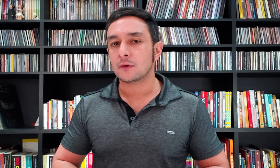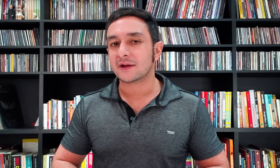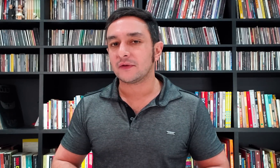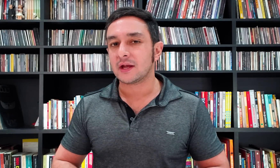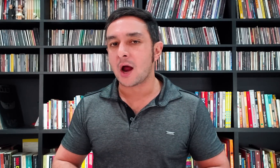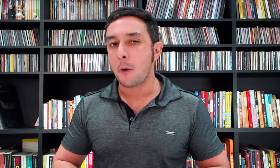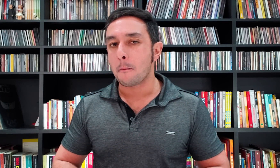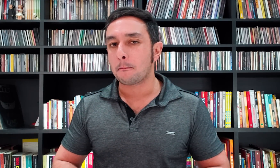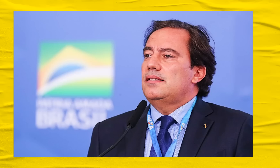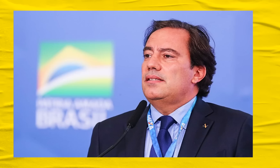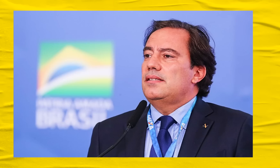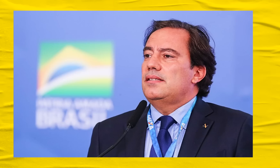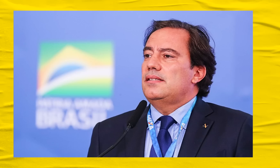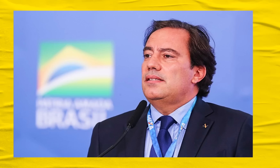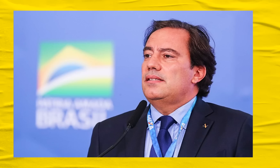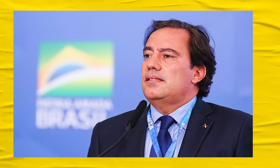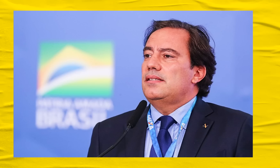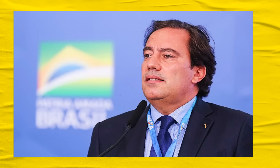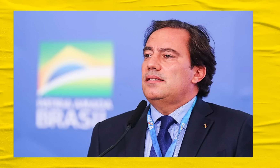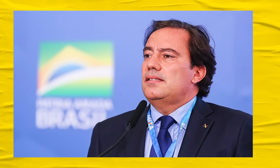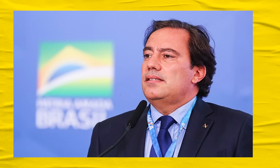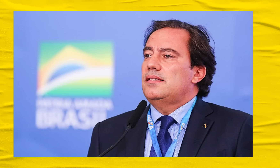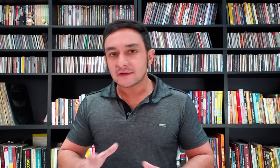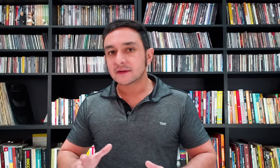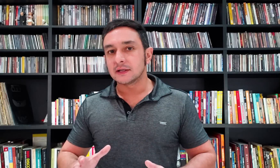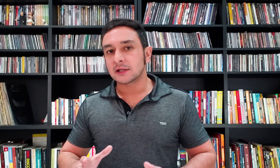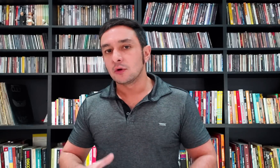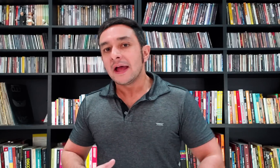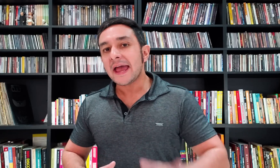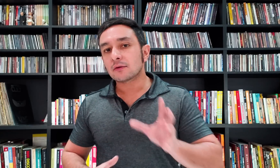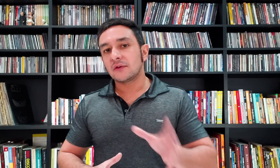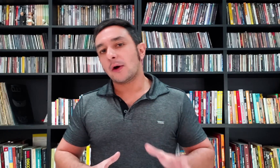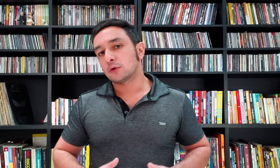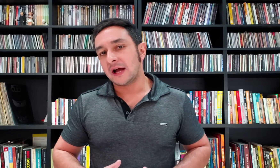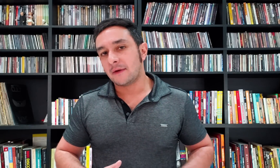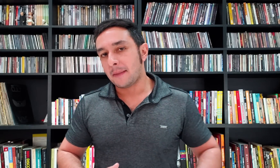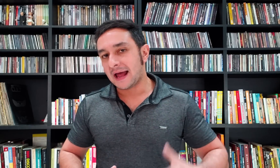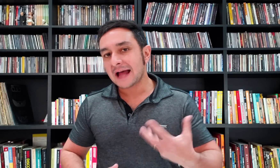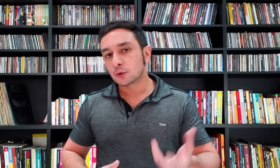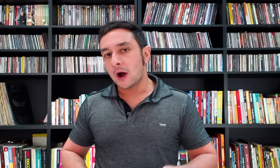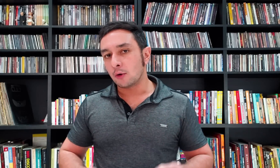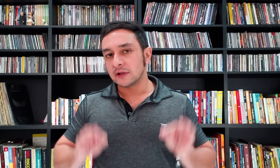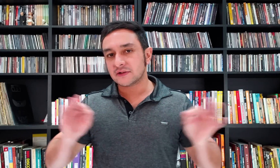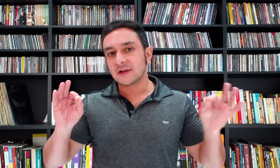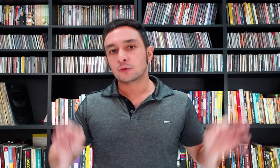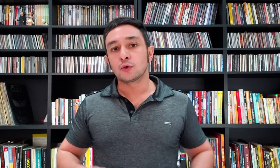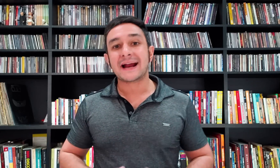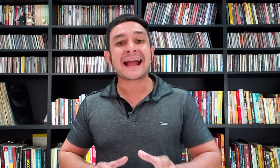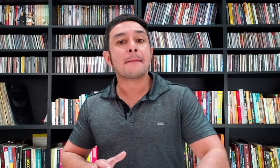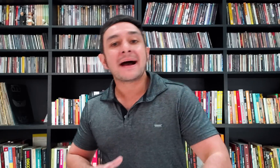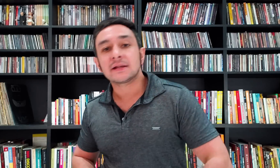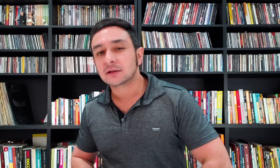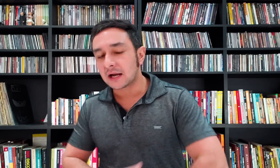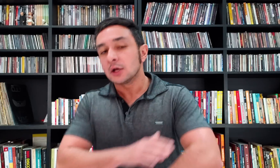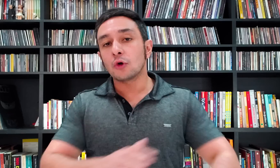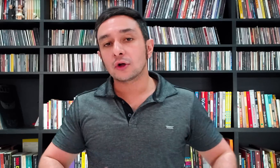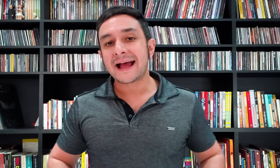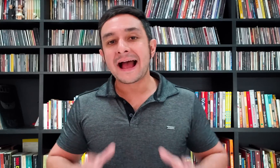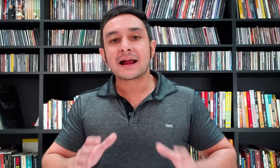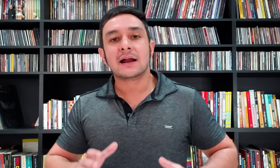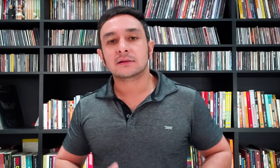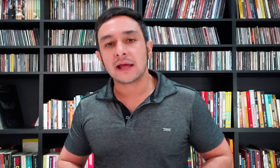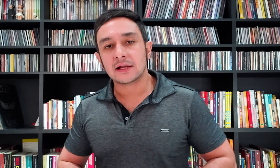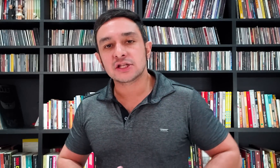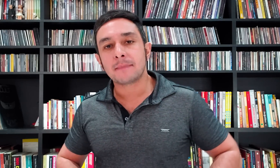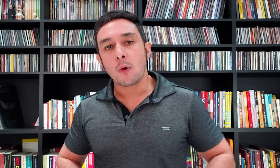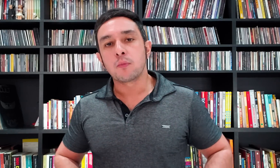Caixa Econômica Federal, Pedro Guimarães. Esse tipo de escândalo era o que faltava para a atual legislatura gabaritar toda